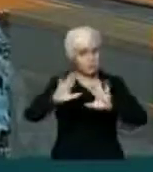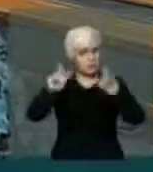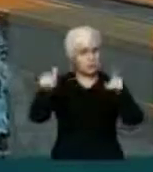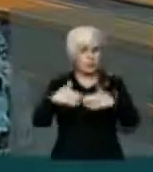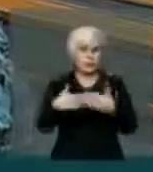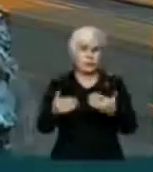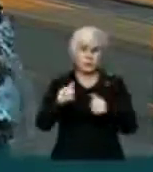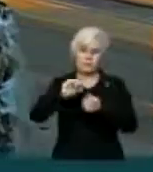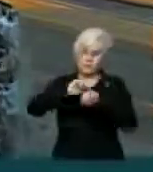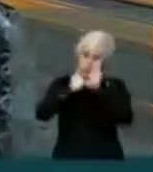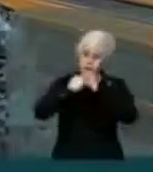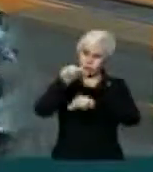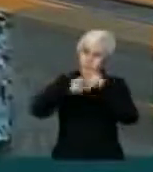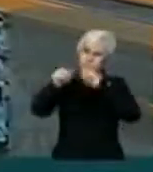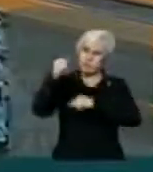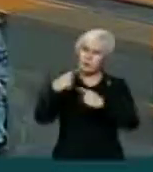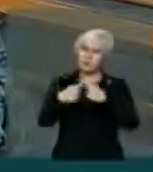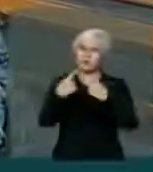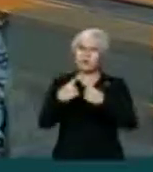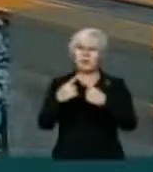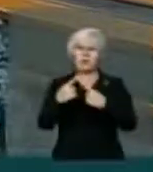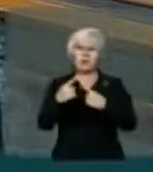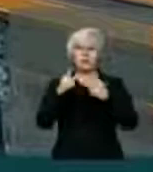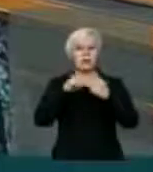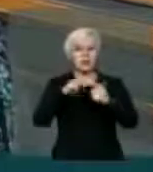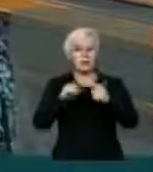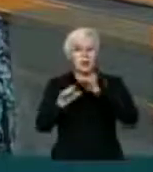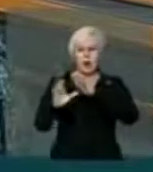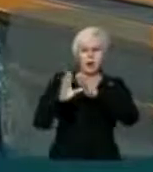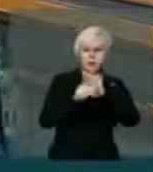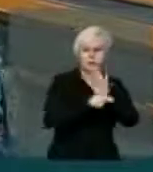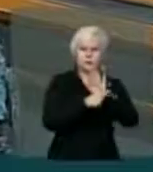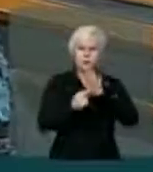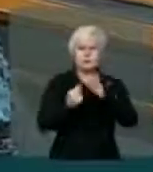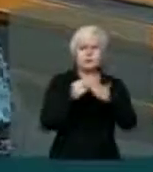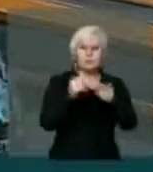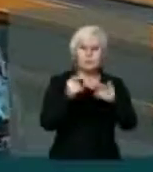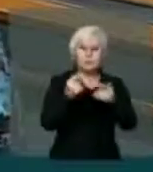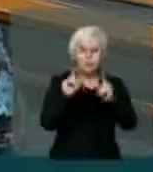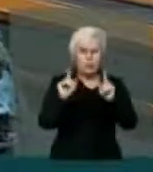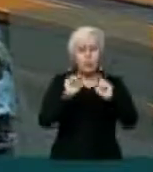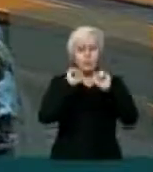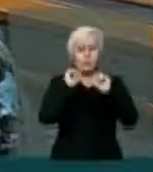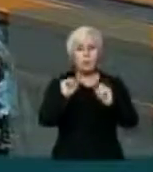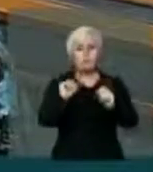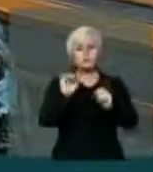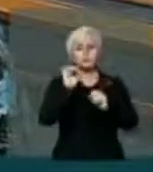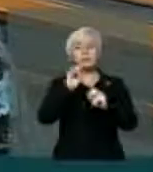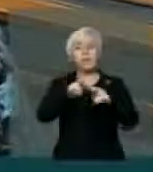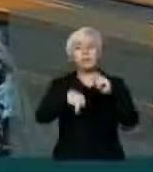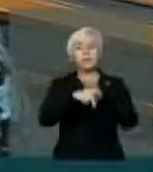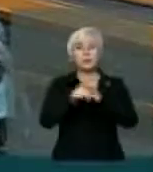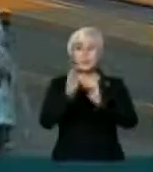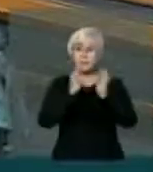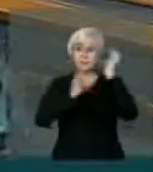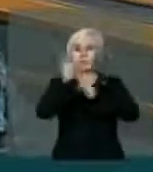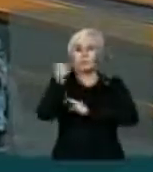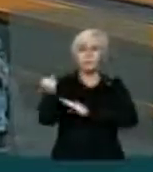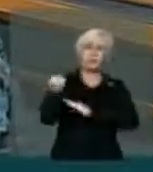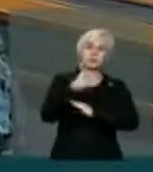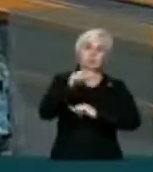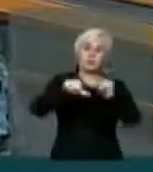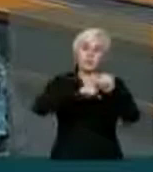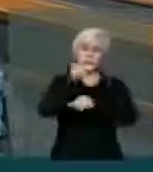Não necessariamente porque haja desvios, que haja usurpação, nada disso, simplesmente para perceber o quanto